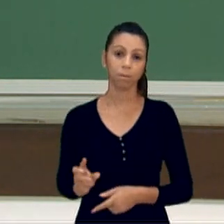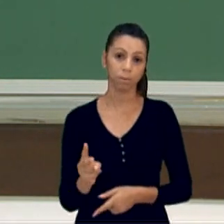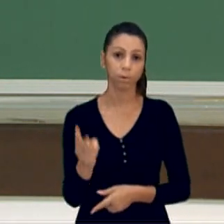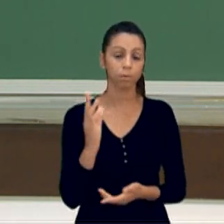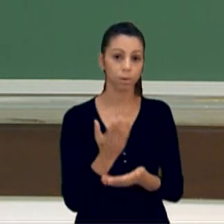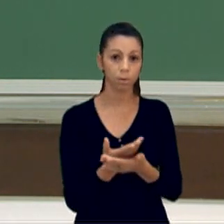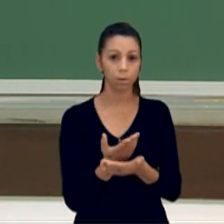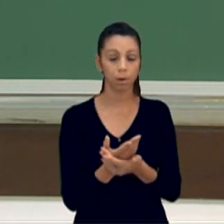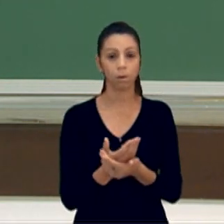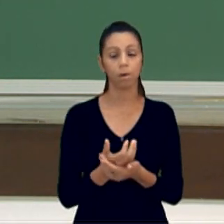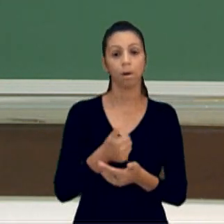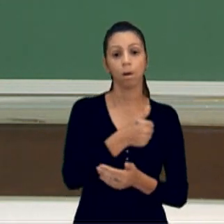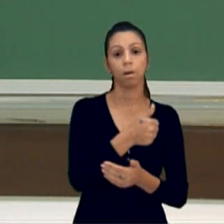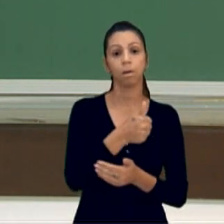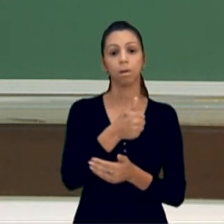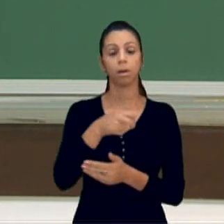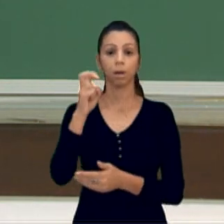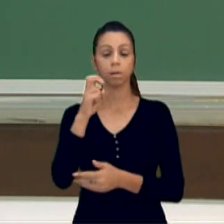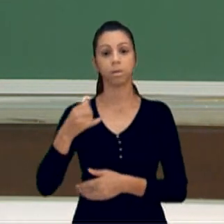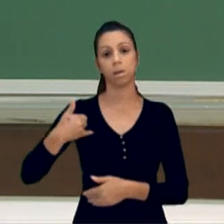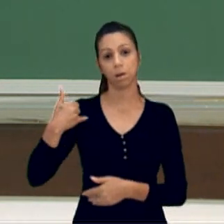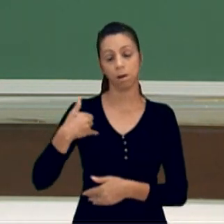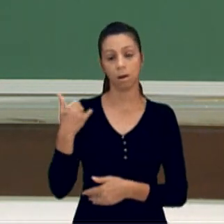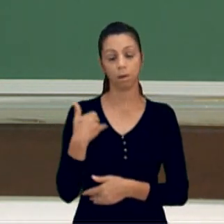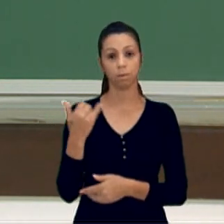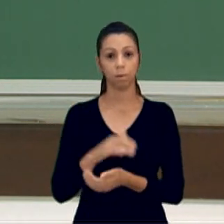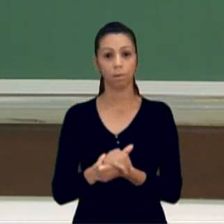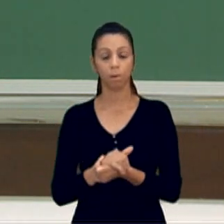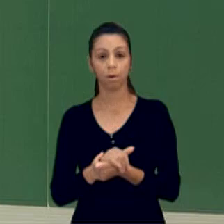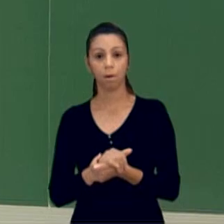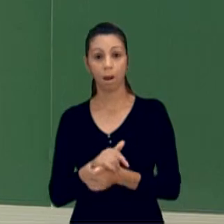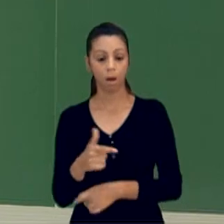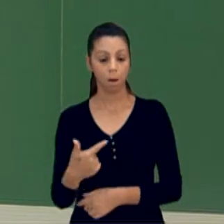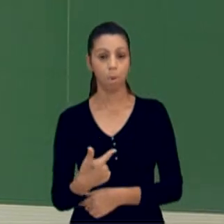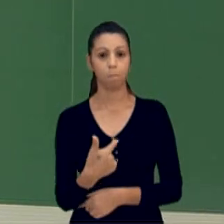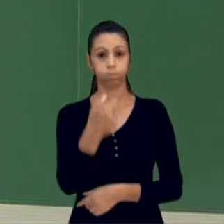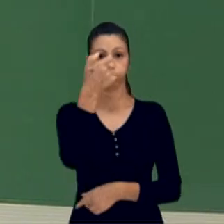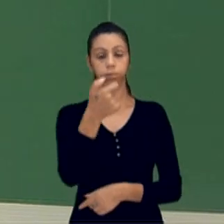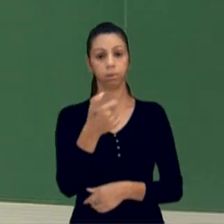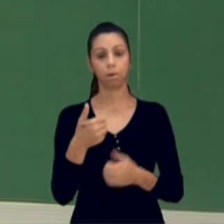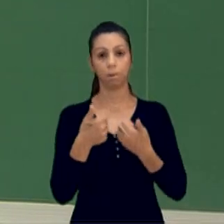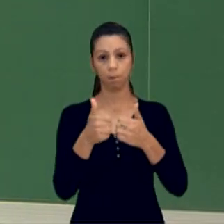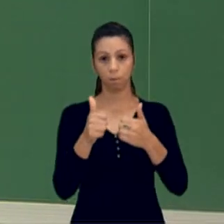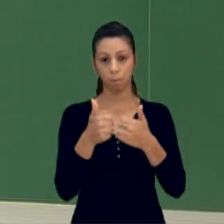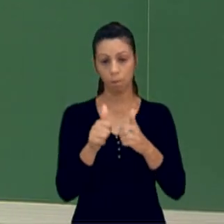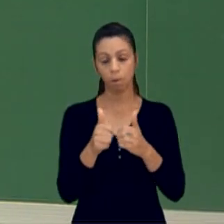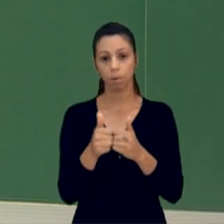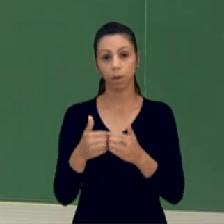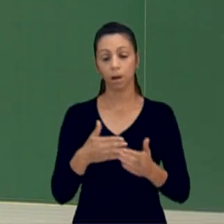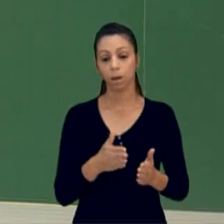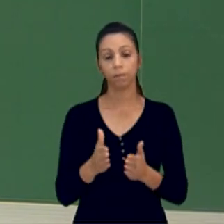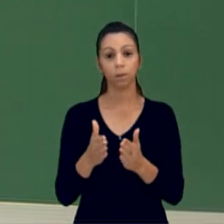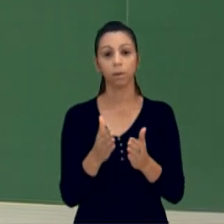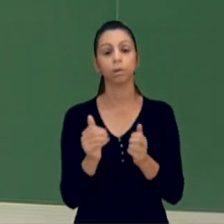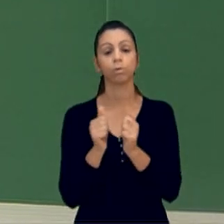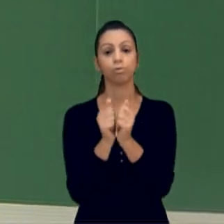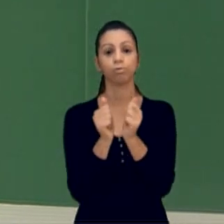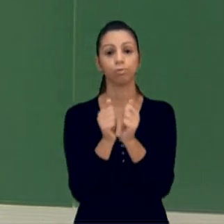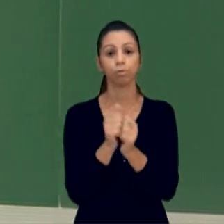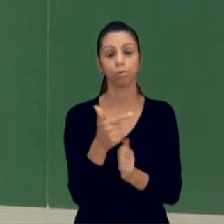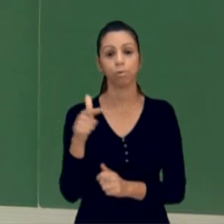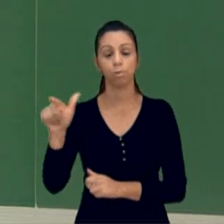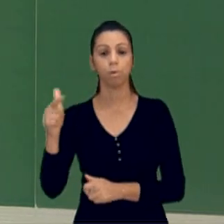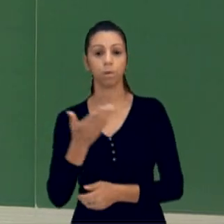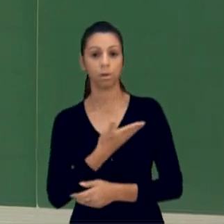foi em 2012, ela sofreu um atentado. Ela levou um tiro no ônibus que ela estava indo para a escola junto com outras